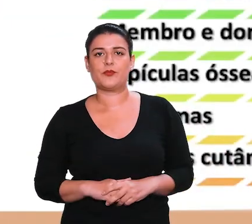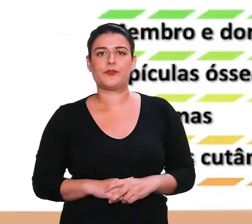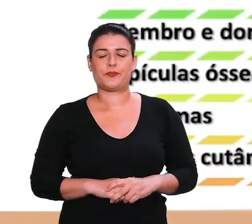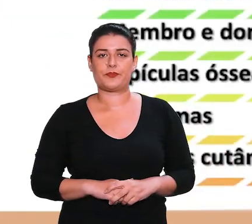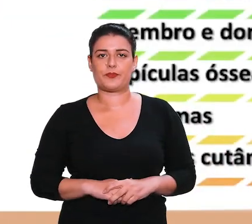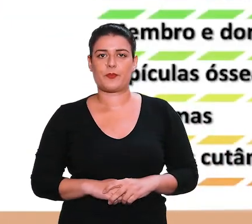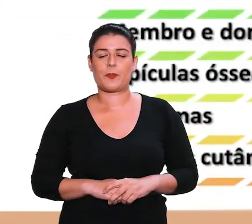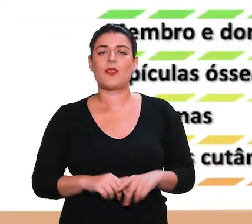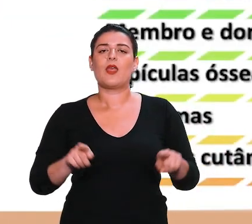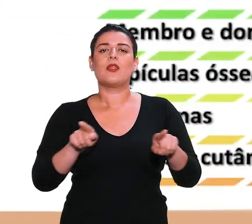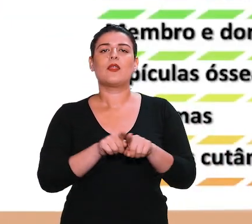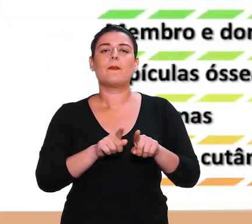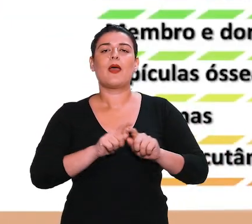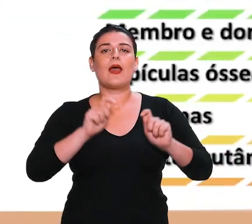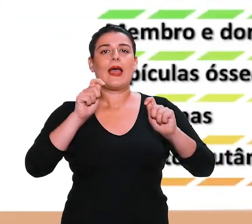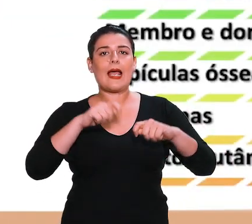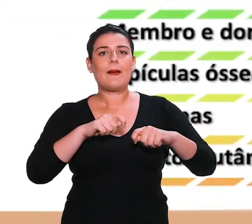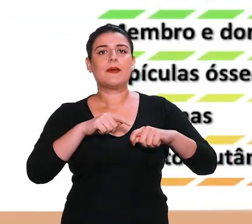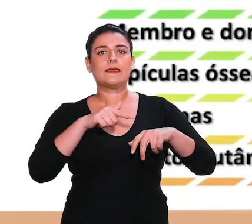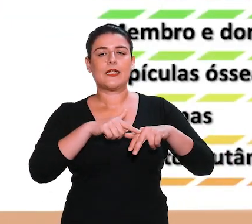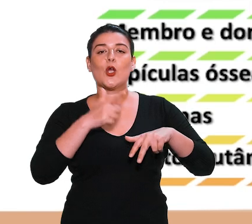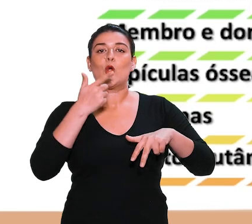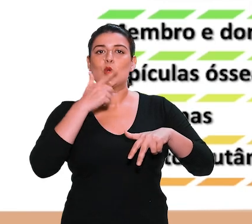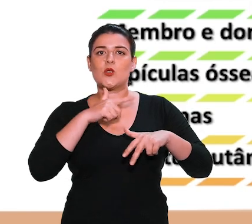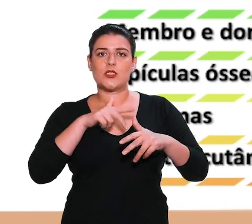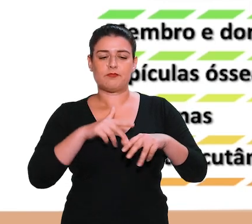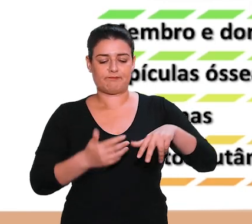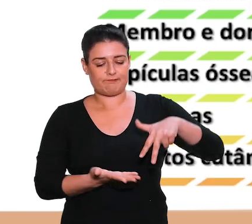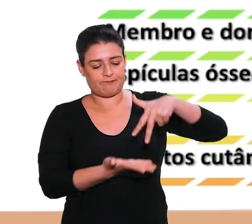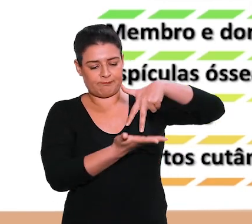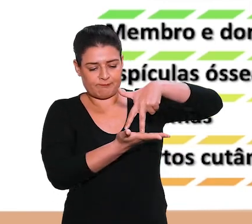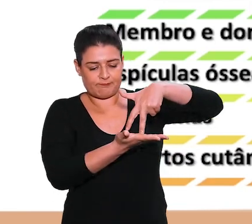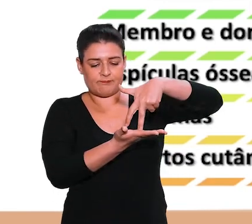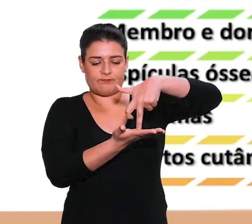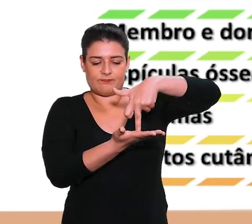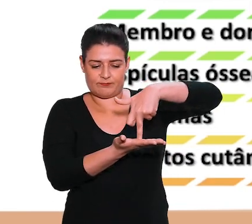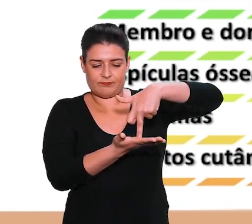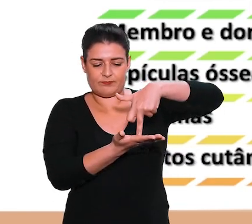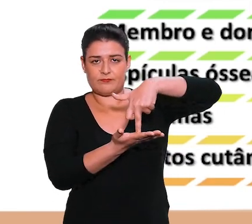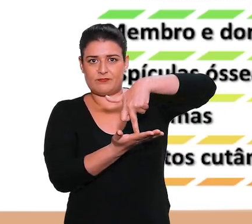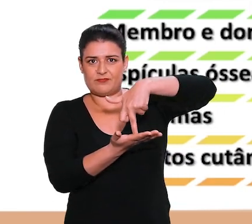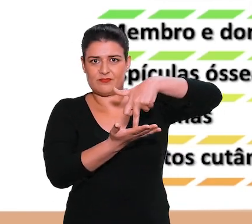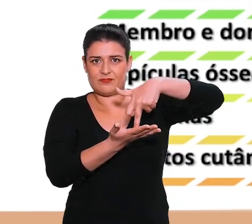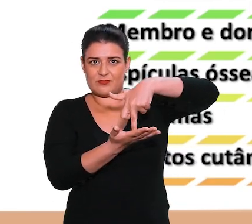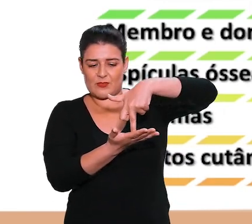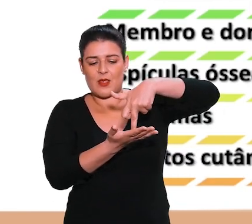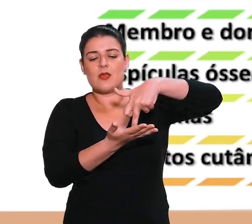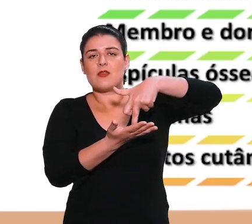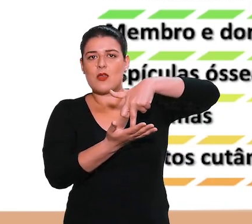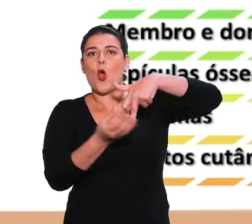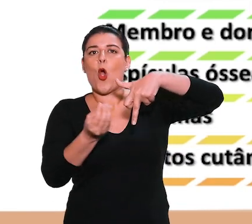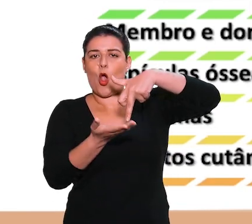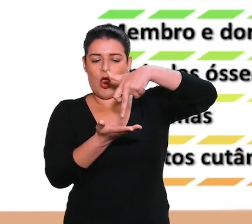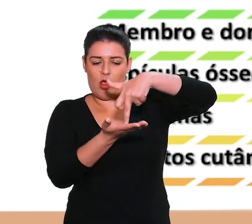A capacidade do paciente fazer descarga de peso sobre o membro amputado, a gente vai fazer isso, jogar mesmo o peso do corpo em cima do coto de